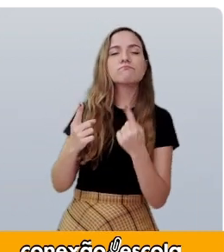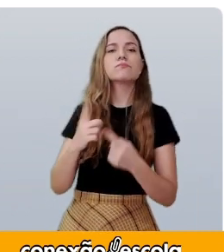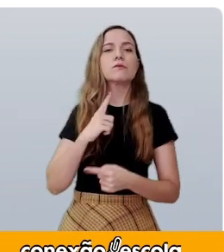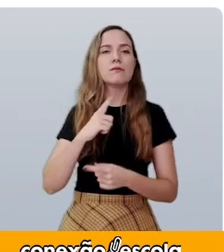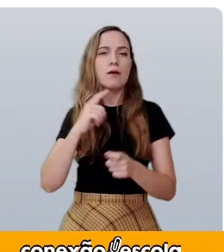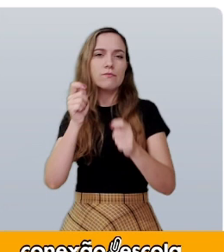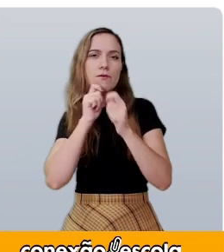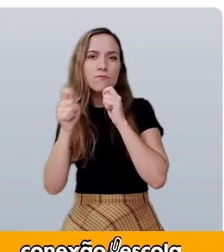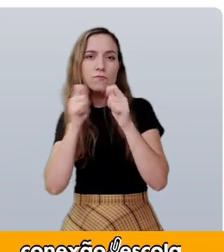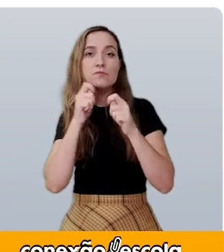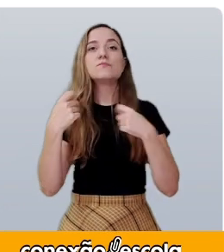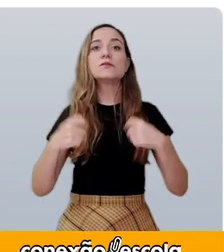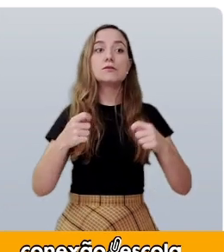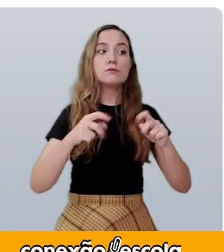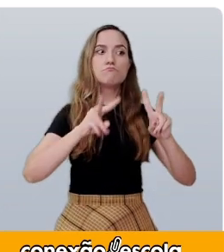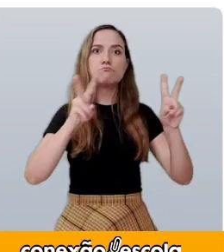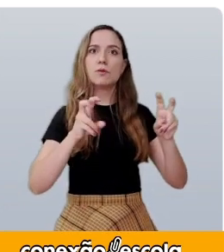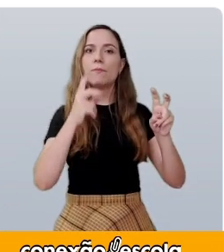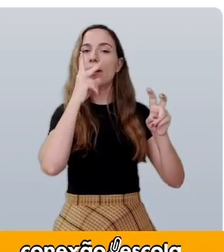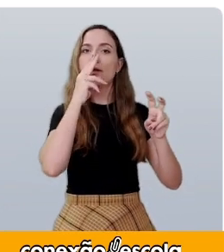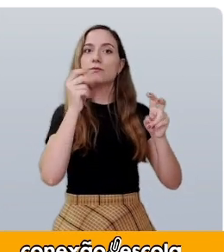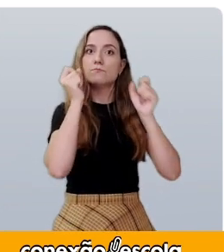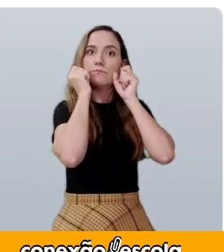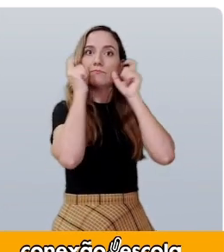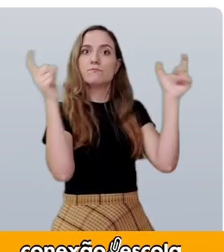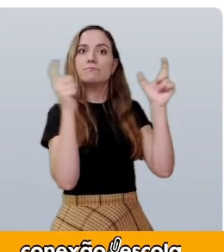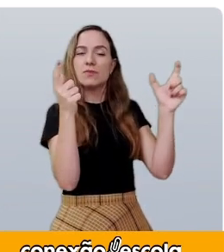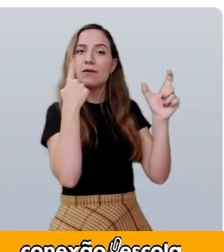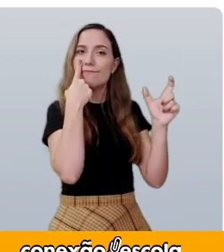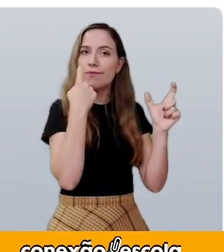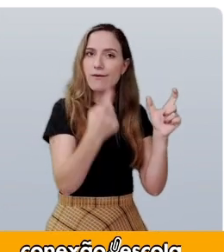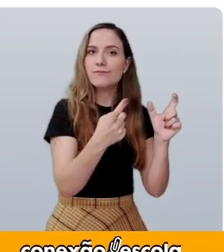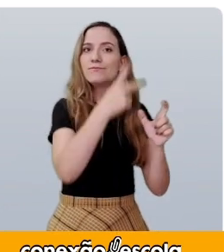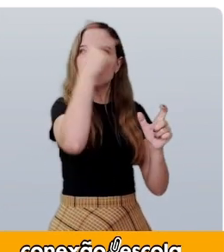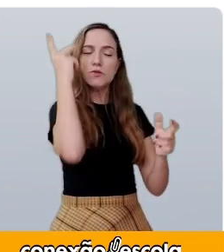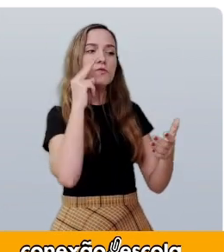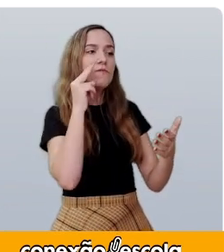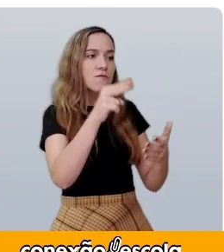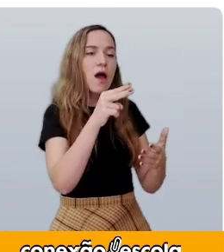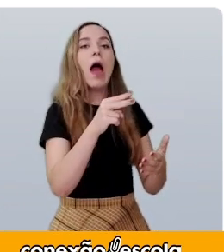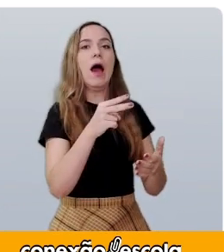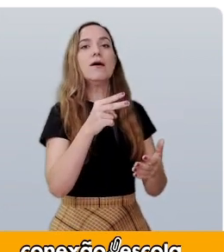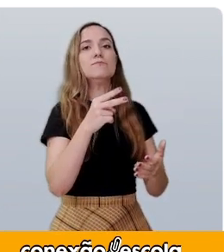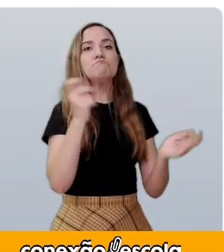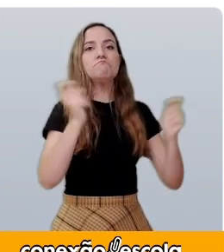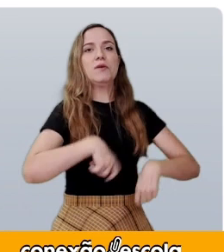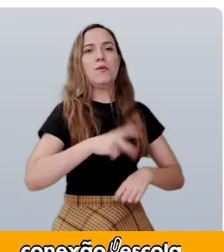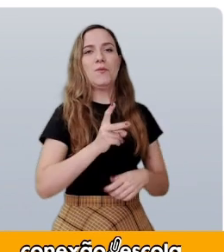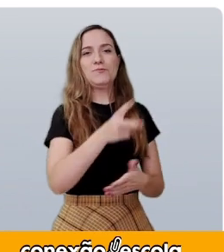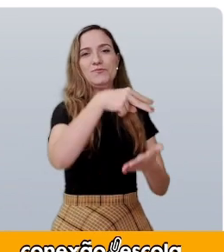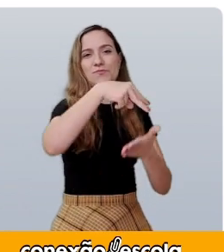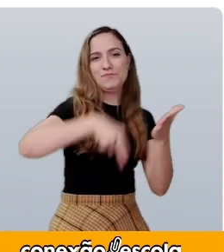maneira interessante, que prenda a atenção do leitor.